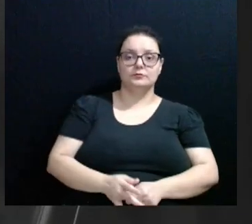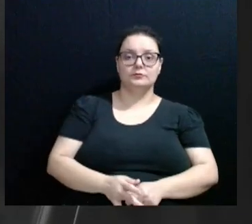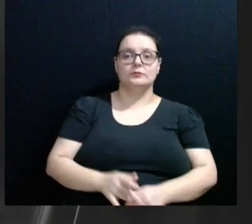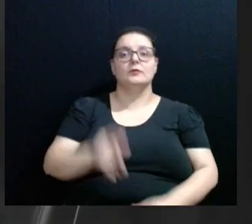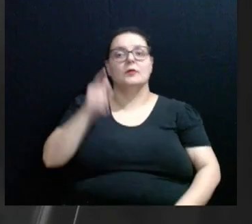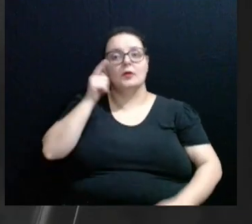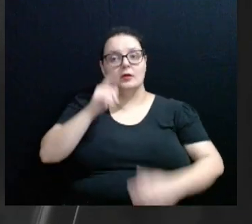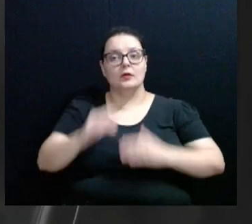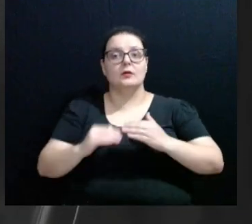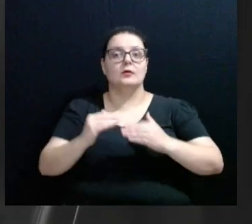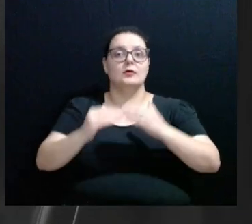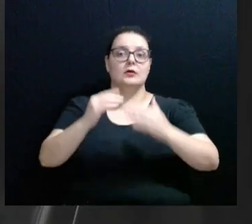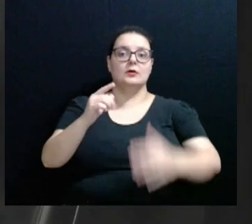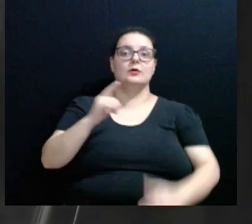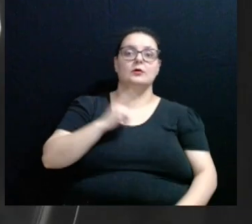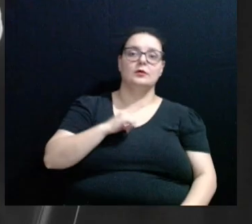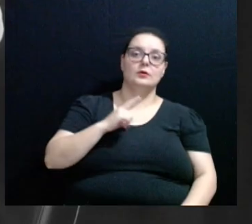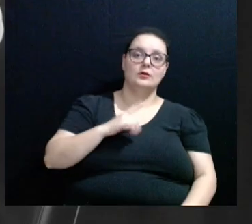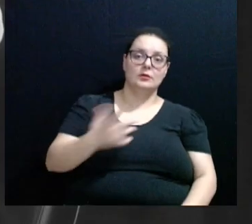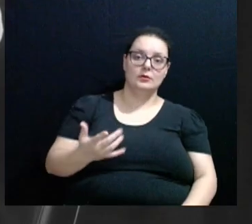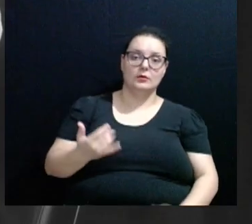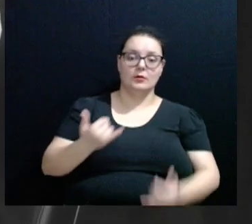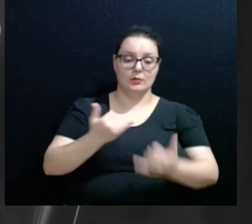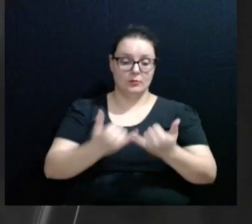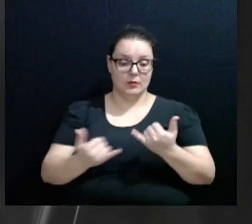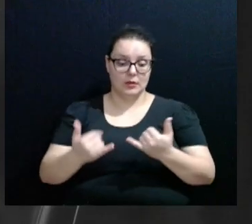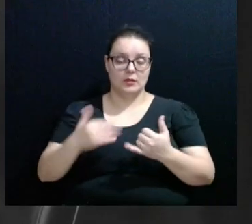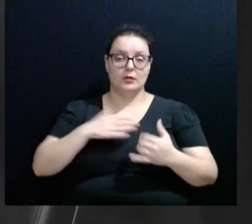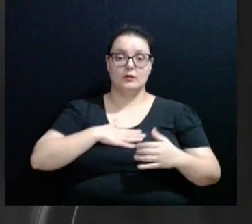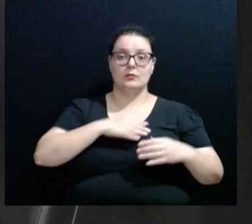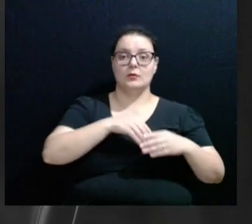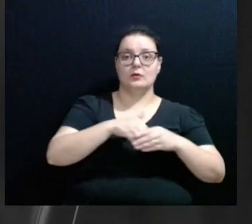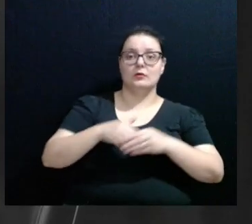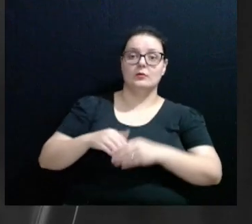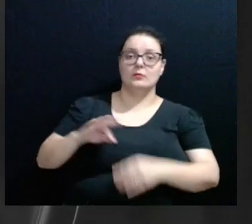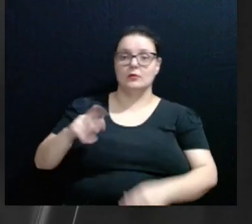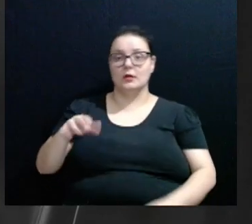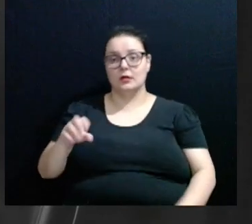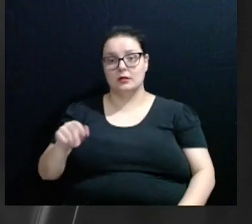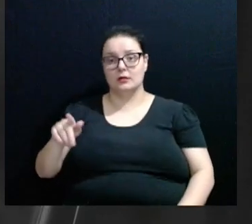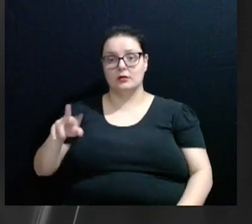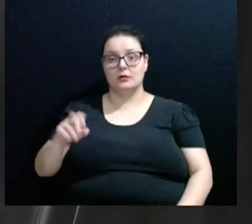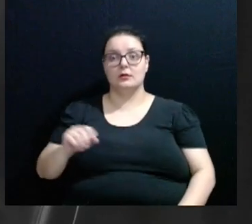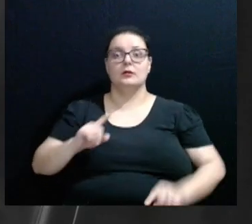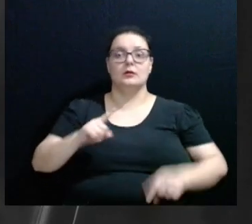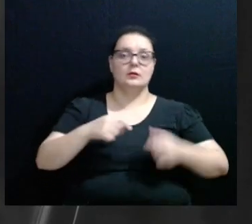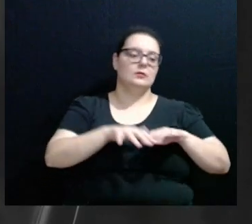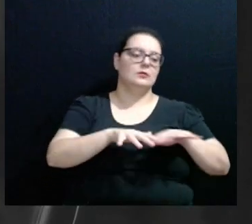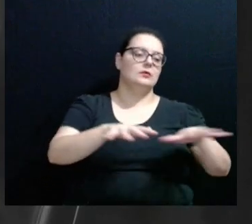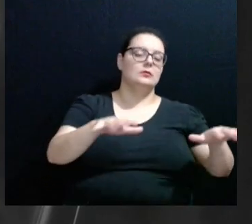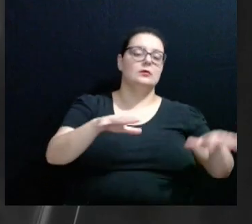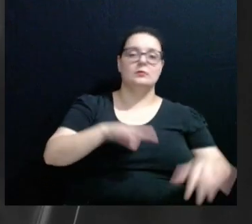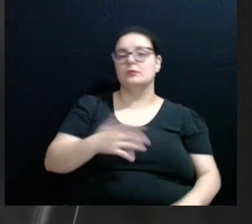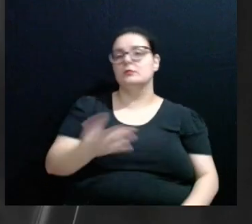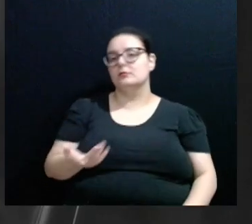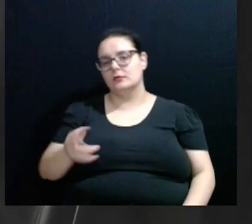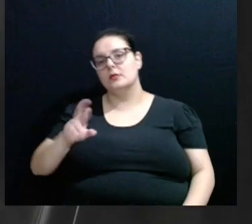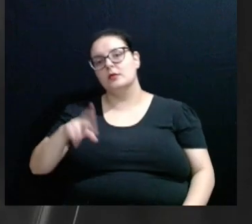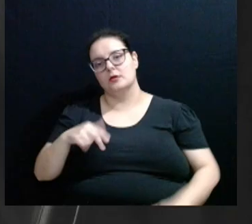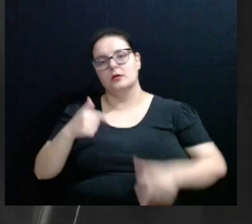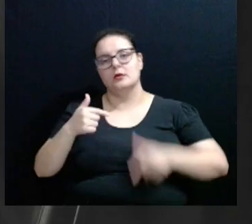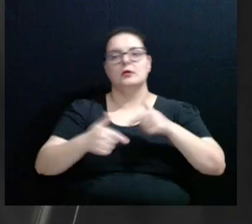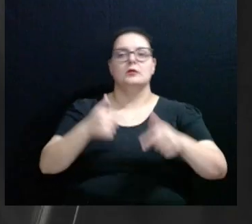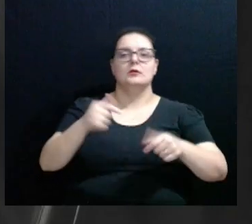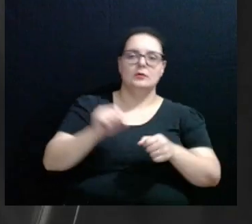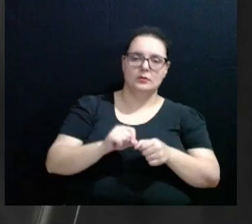isso. Assim, eu tive metade dos meus votos em Barão Geraldo e a outra metade no restante de Campinas, por conta do trabalho que a gente